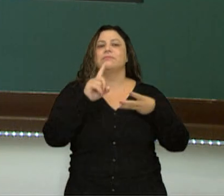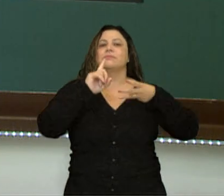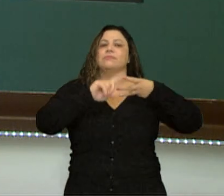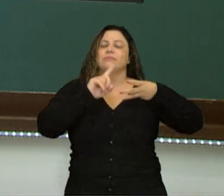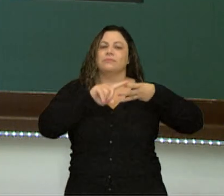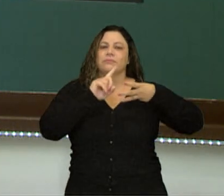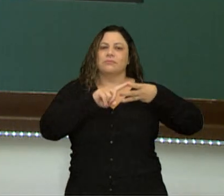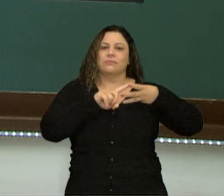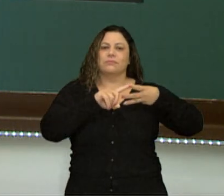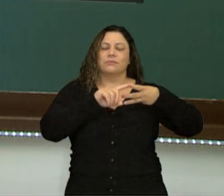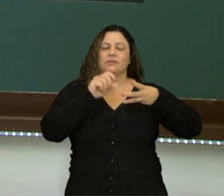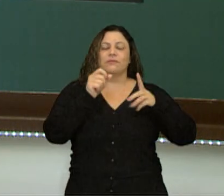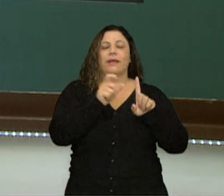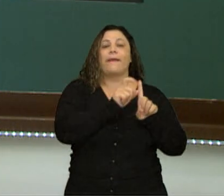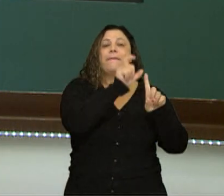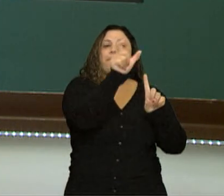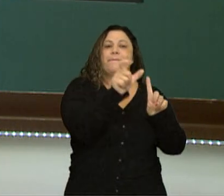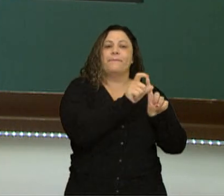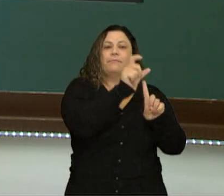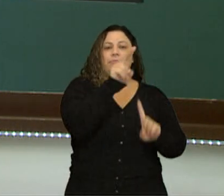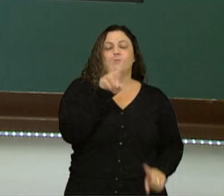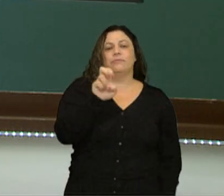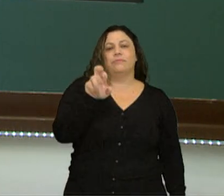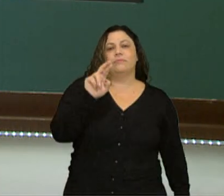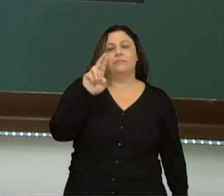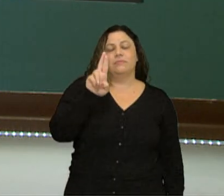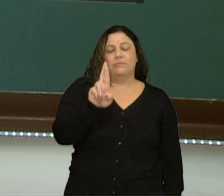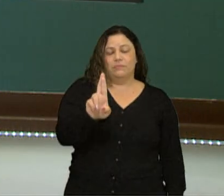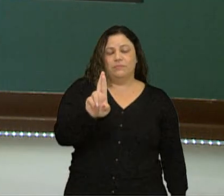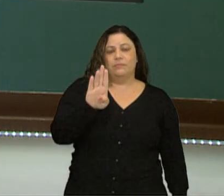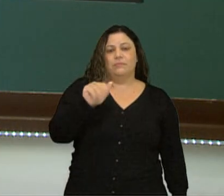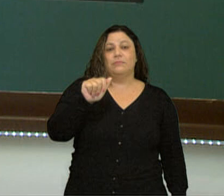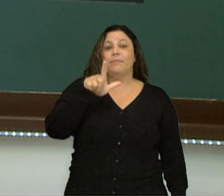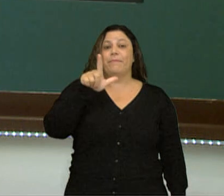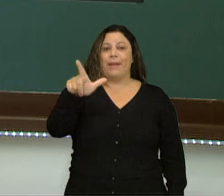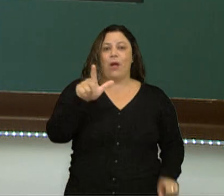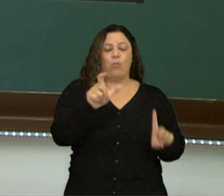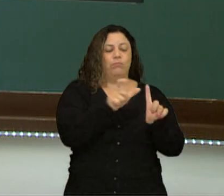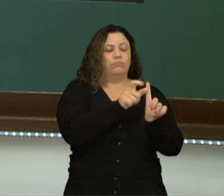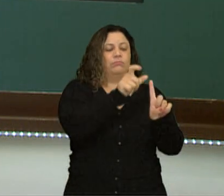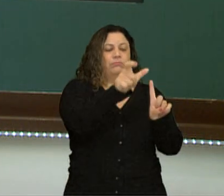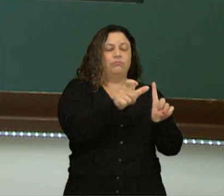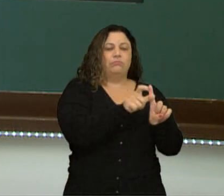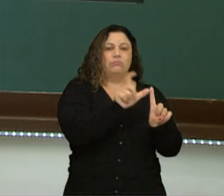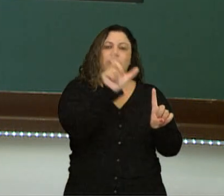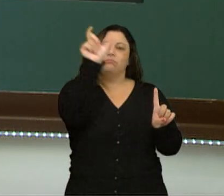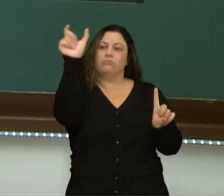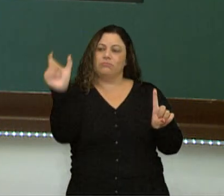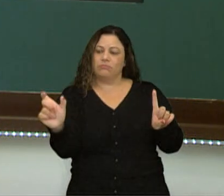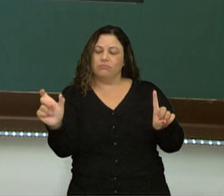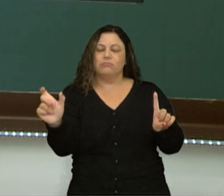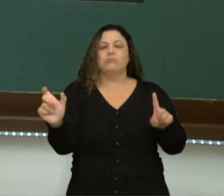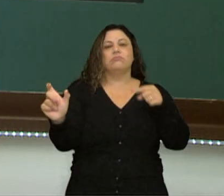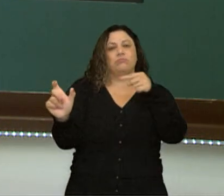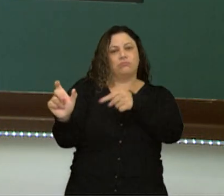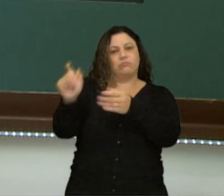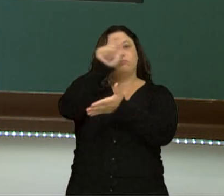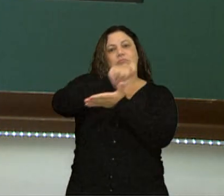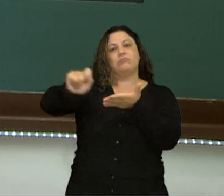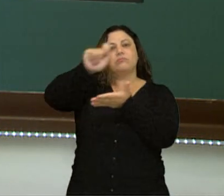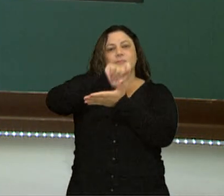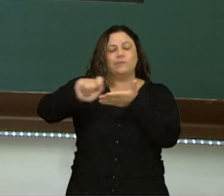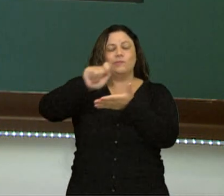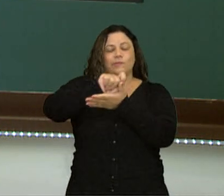linguagem verbal, que é aquela que é representada por palavras, tanto escritas